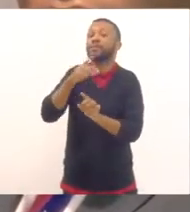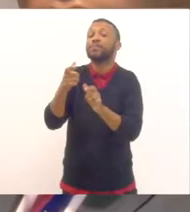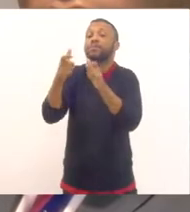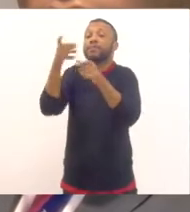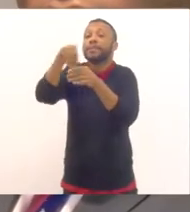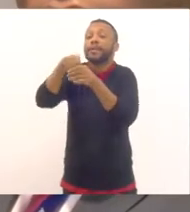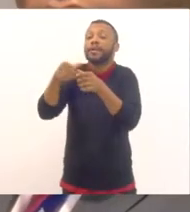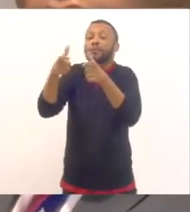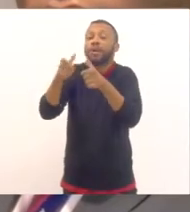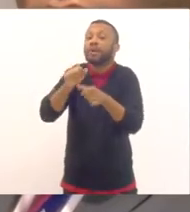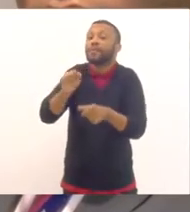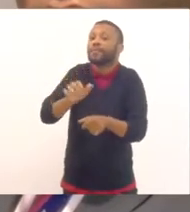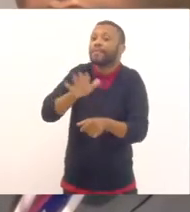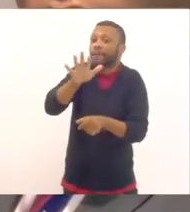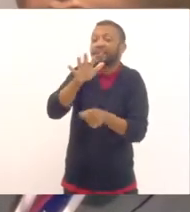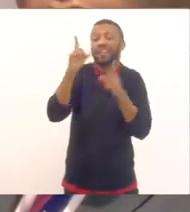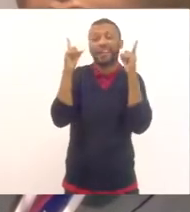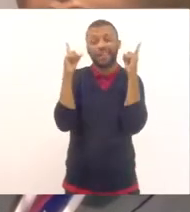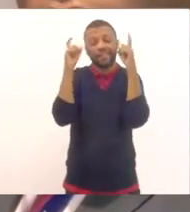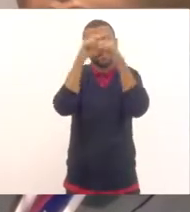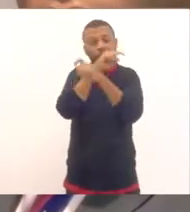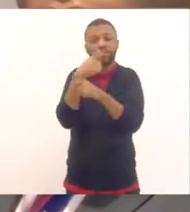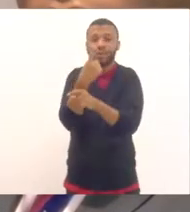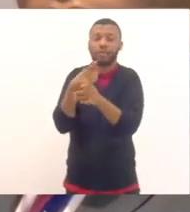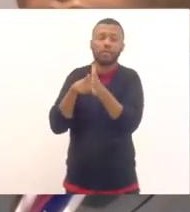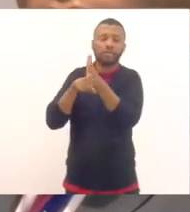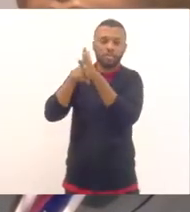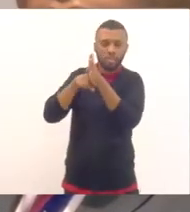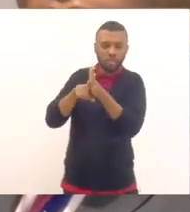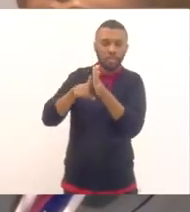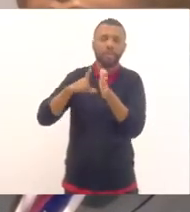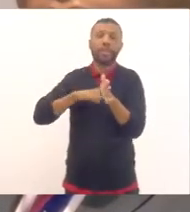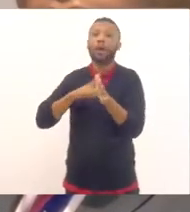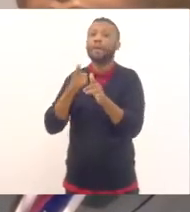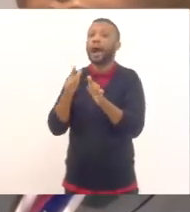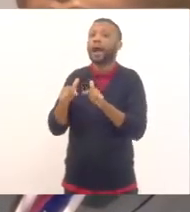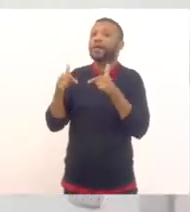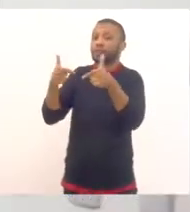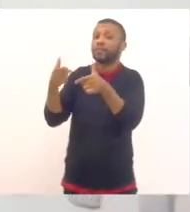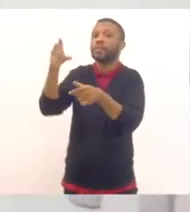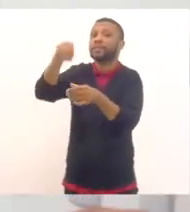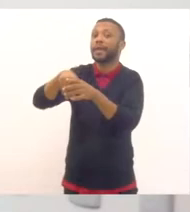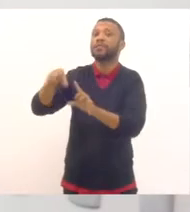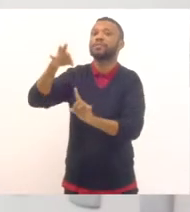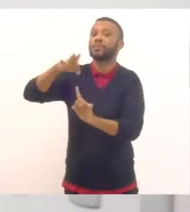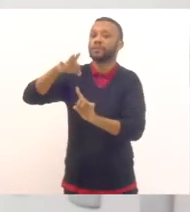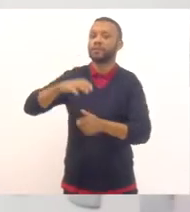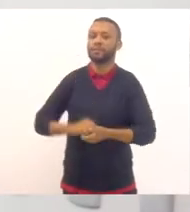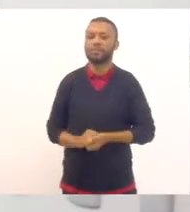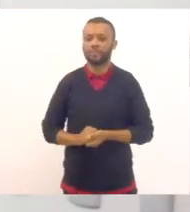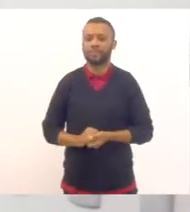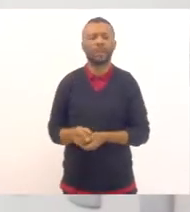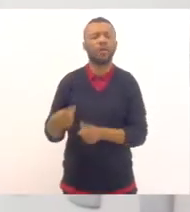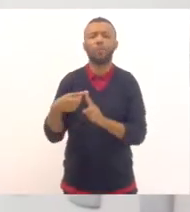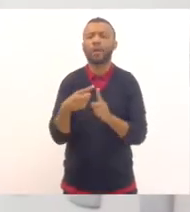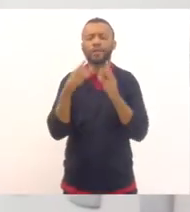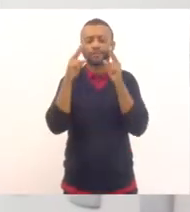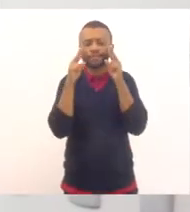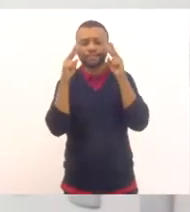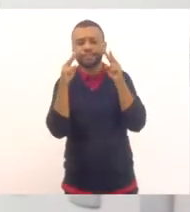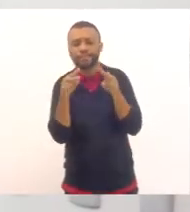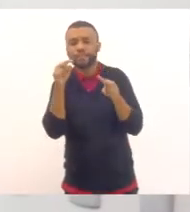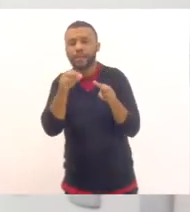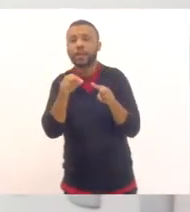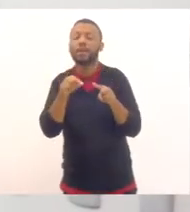de comunidade que se torna mais difícil uma uma operação lá dentro e por quê que foi considerado necessário